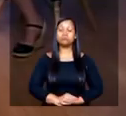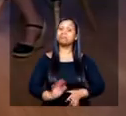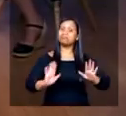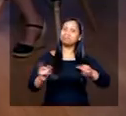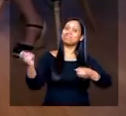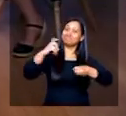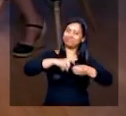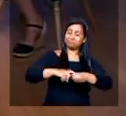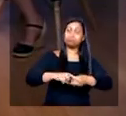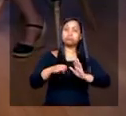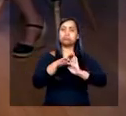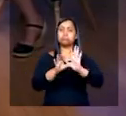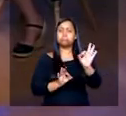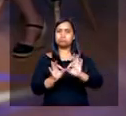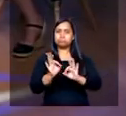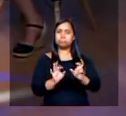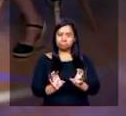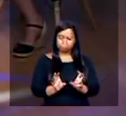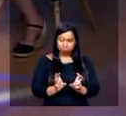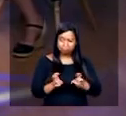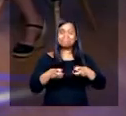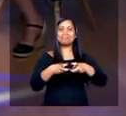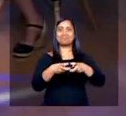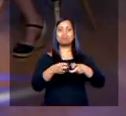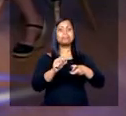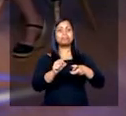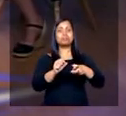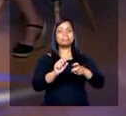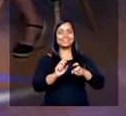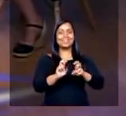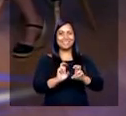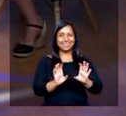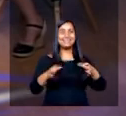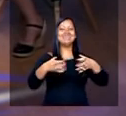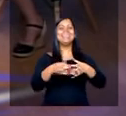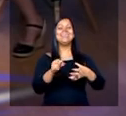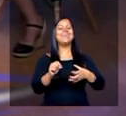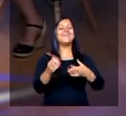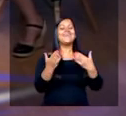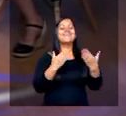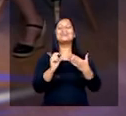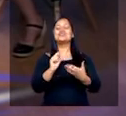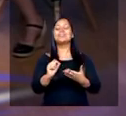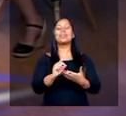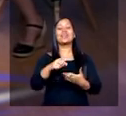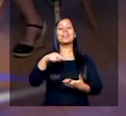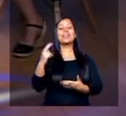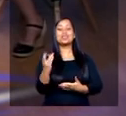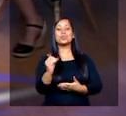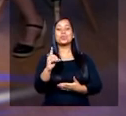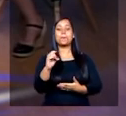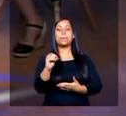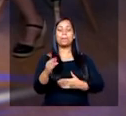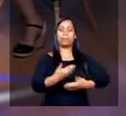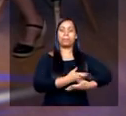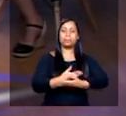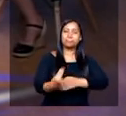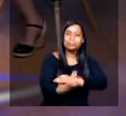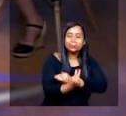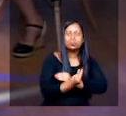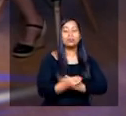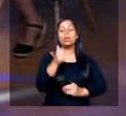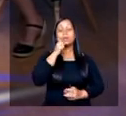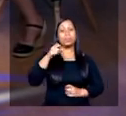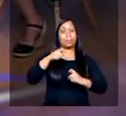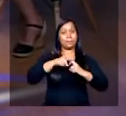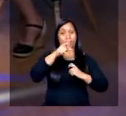Olá, estamos de volta com o programa Câmara na Comunidade. Hoje eu converso com o pessoal do projeto Ninho do Bebê. Eu estou aqui com a Cláudia Janete Boutros Carvalho, que é a